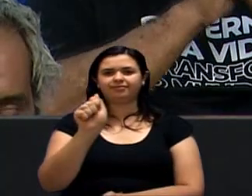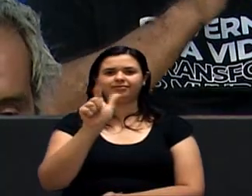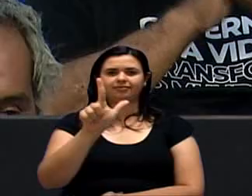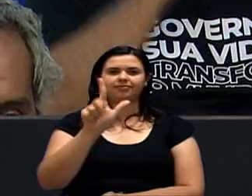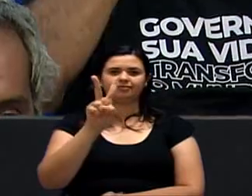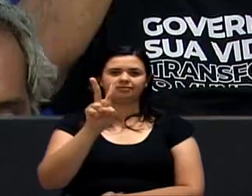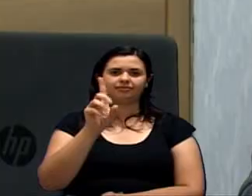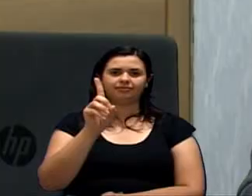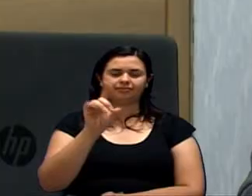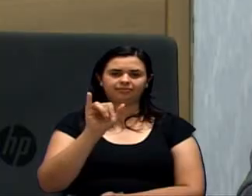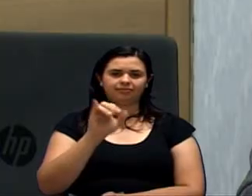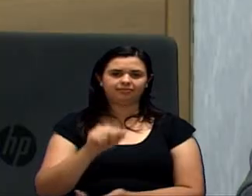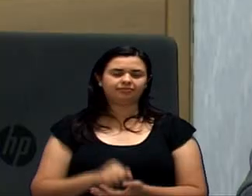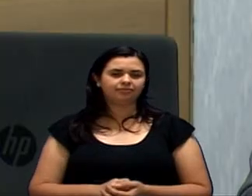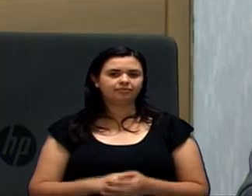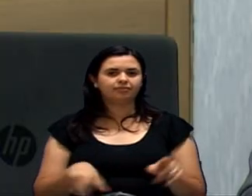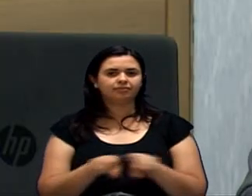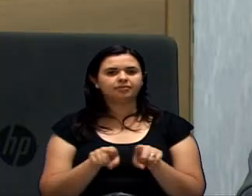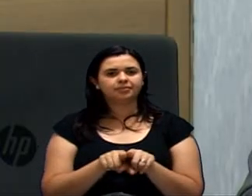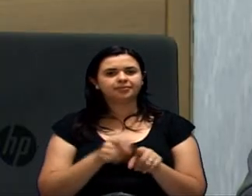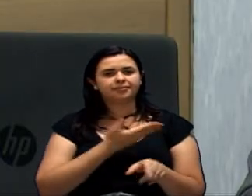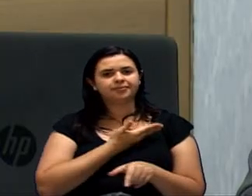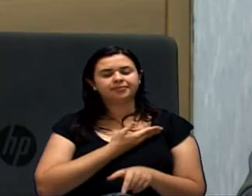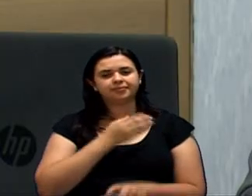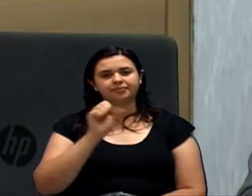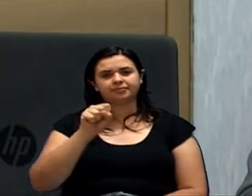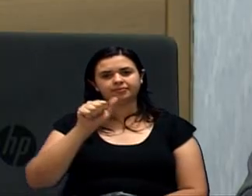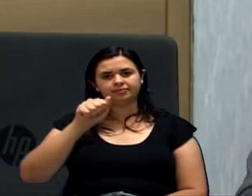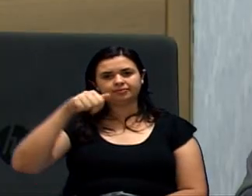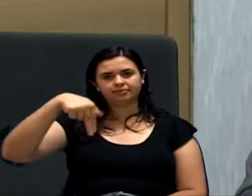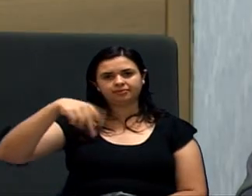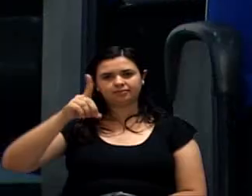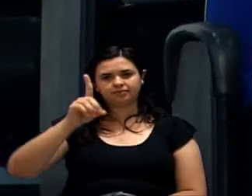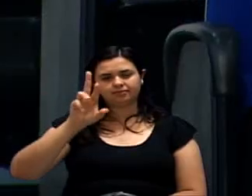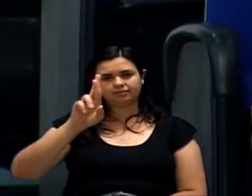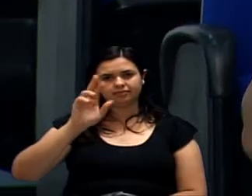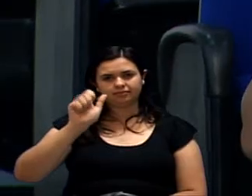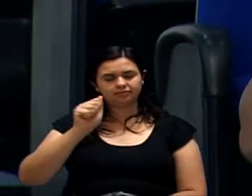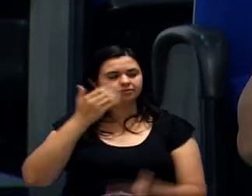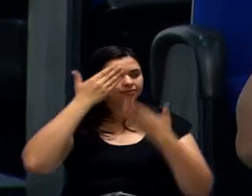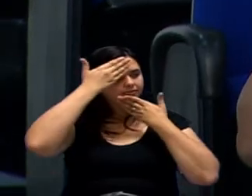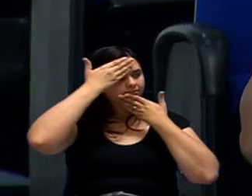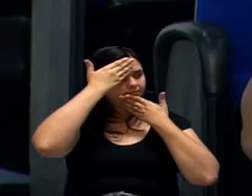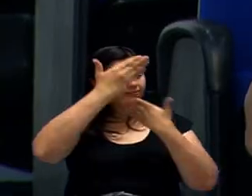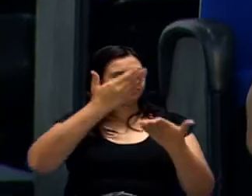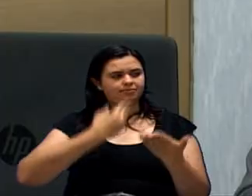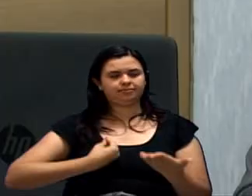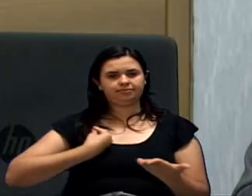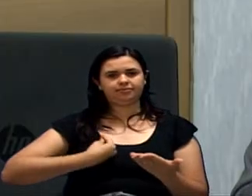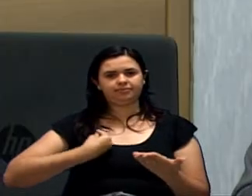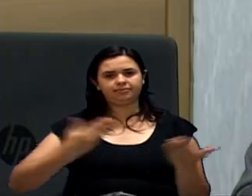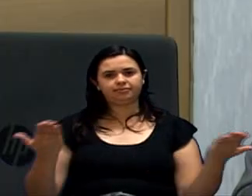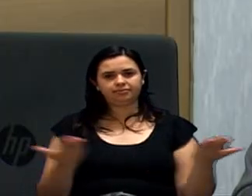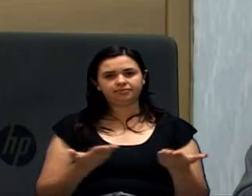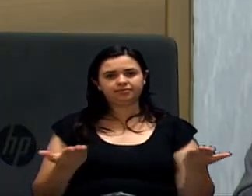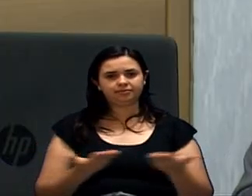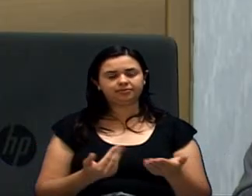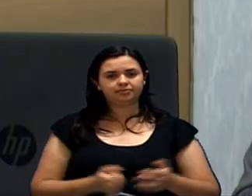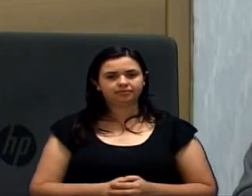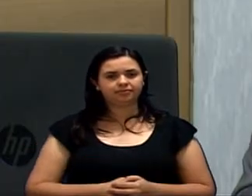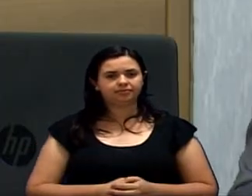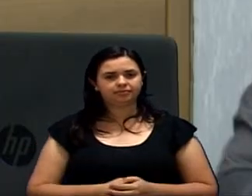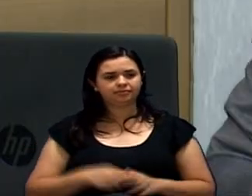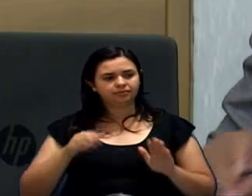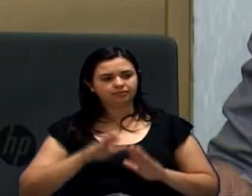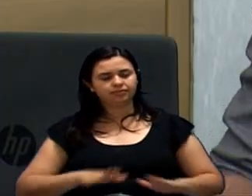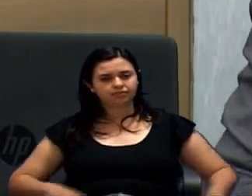E a nossa amiga Sandra do Betânia, tá aqui com a gente também, né? Obrigado pela presença aqui. Tá? Agradecemos a todos vocês